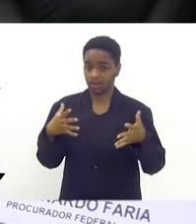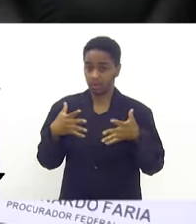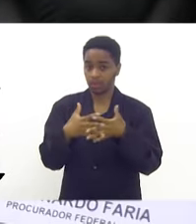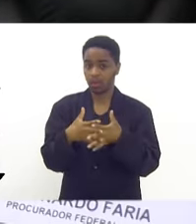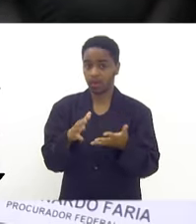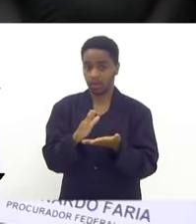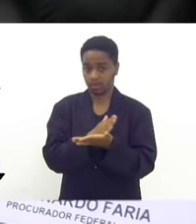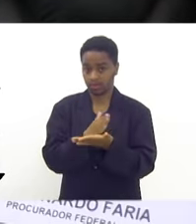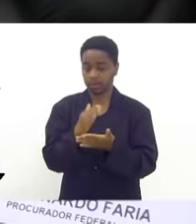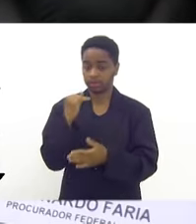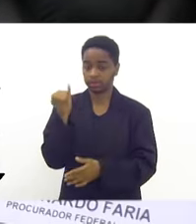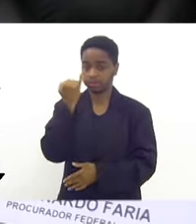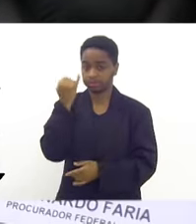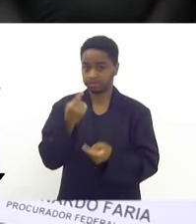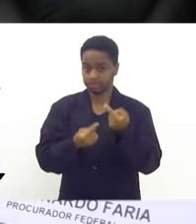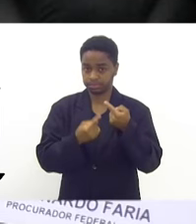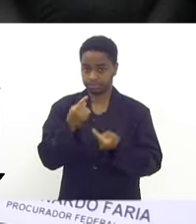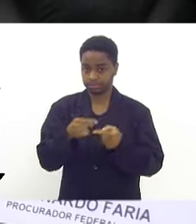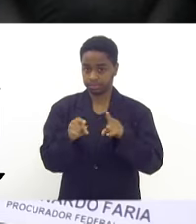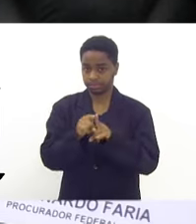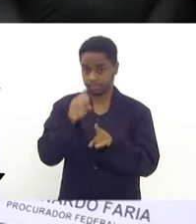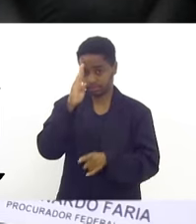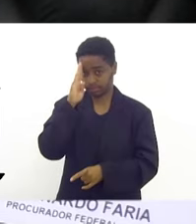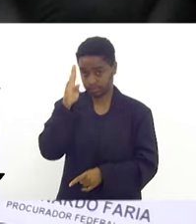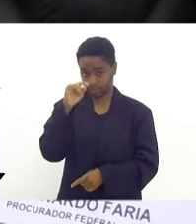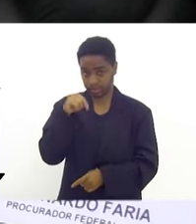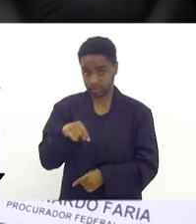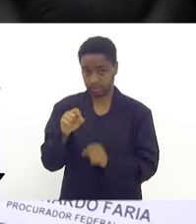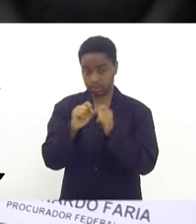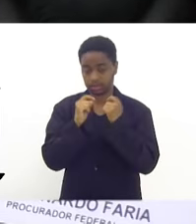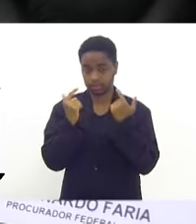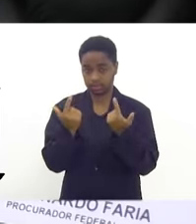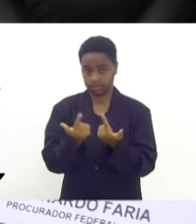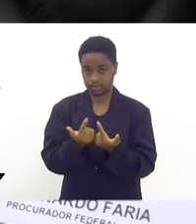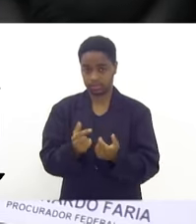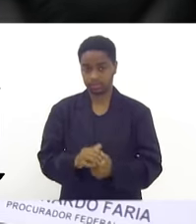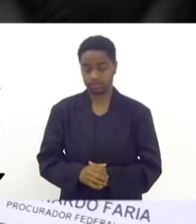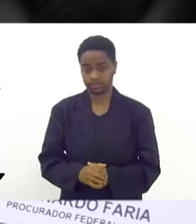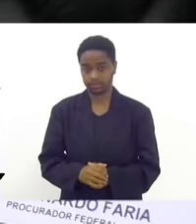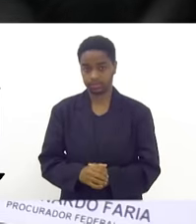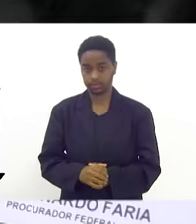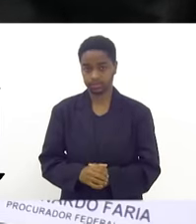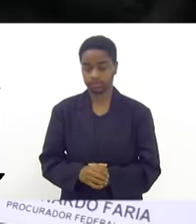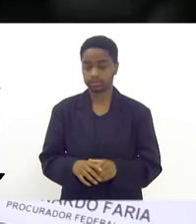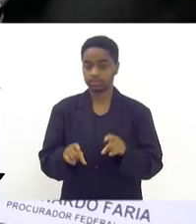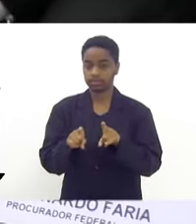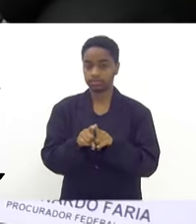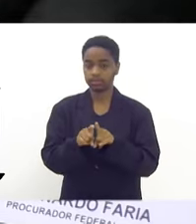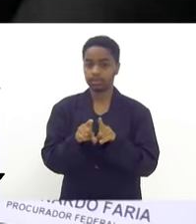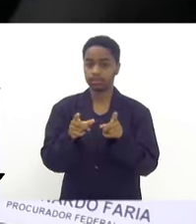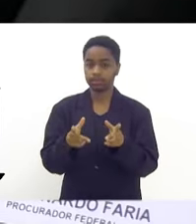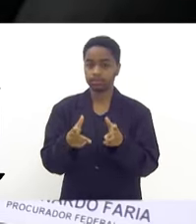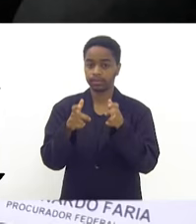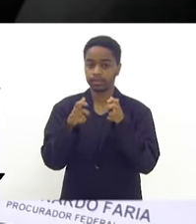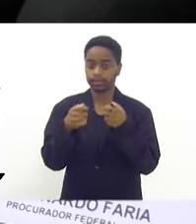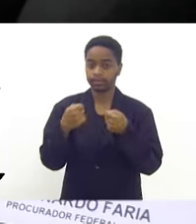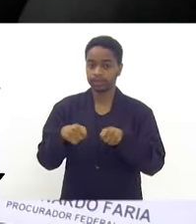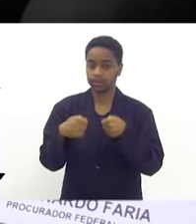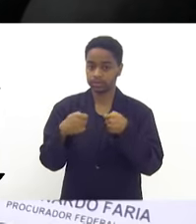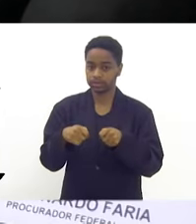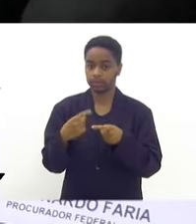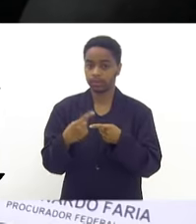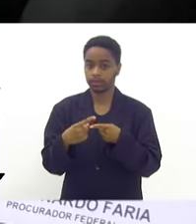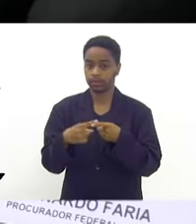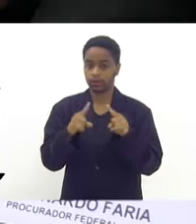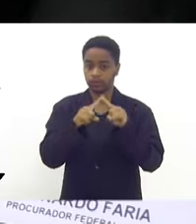importantes serem discutidos especialmente numa casa Legislativa eh e ele deve ser observado Porque como Servidor Público